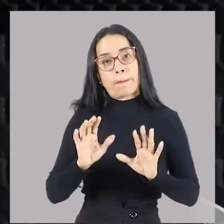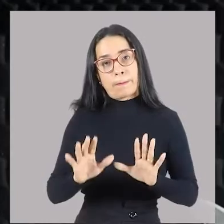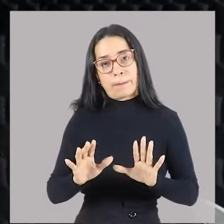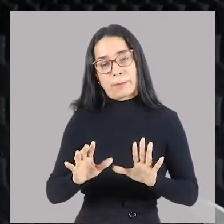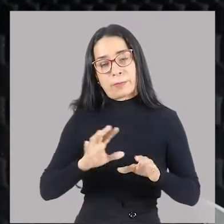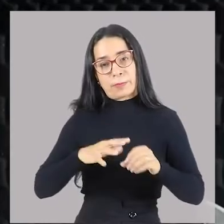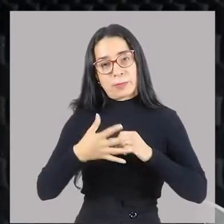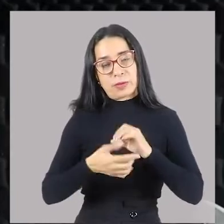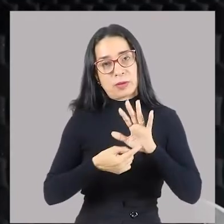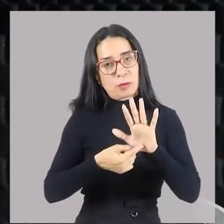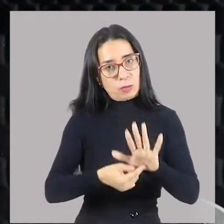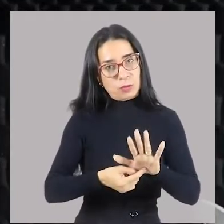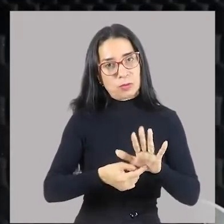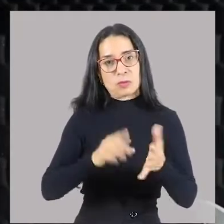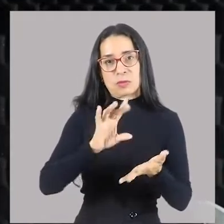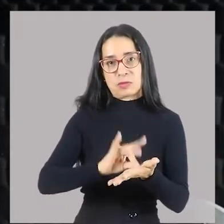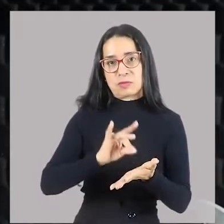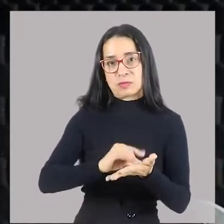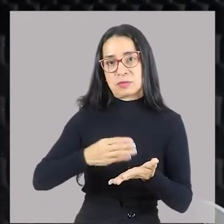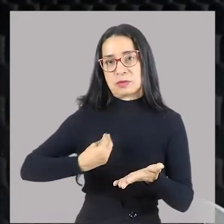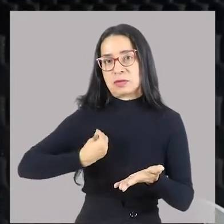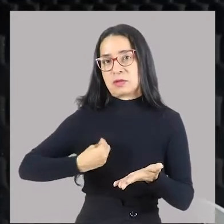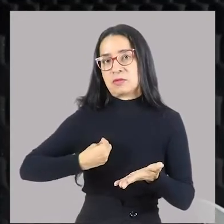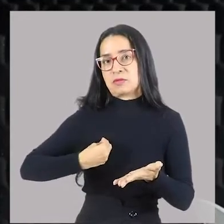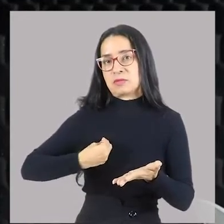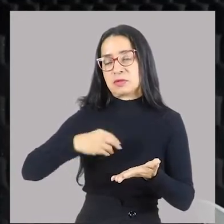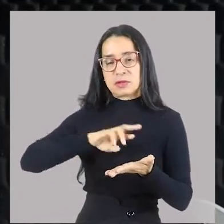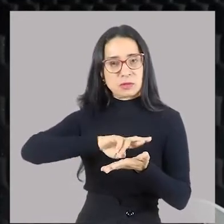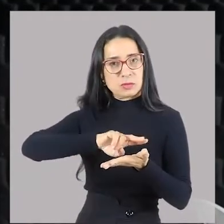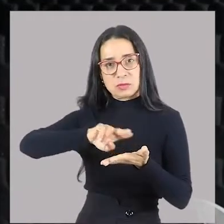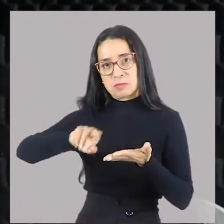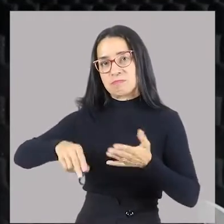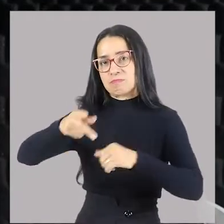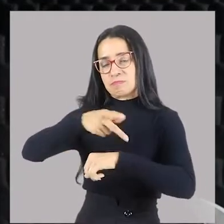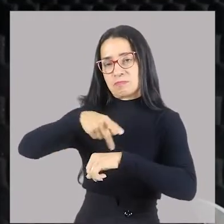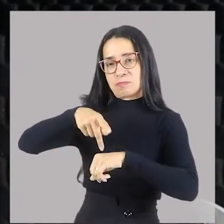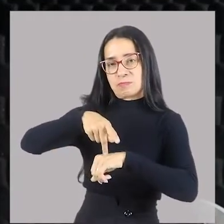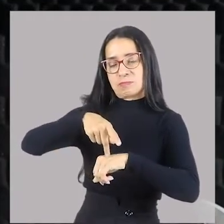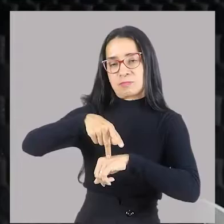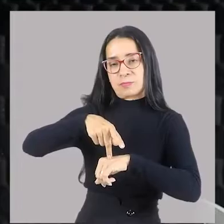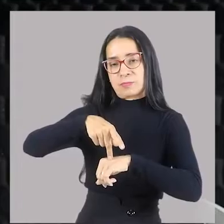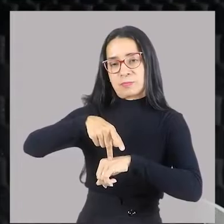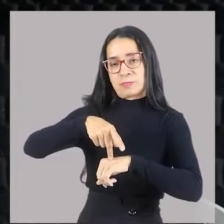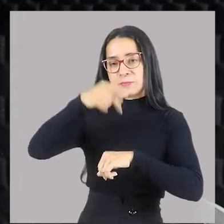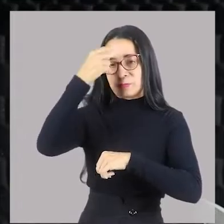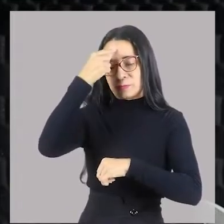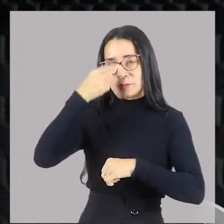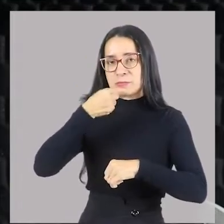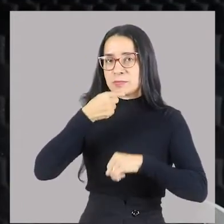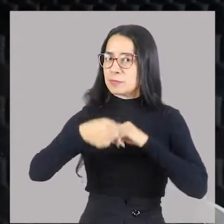muitos países. E, dentre esses países, o nosso. Então, essa imagem aqui, ela retrata os